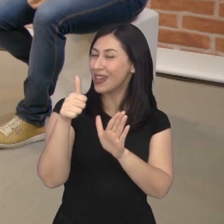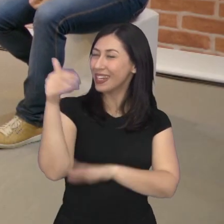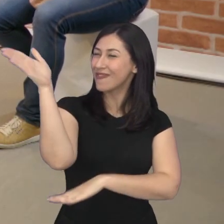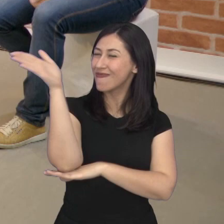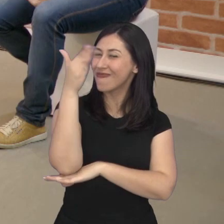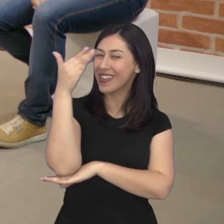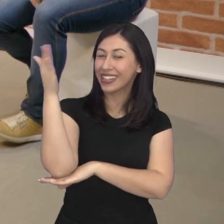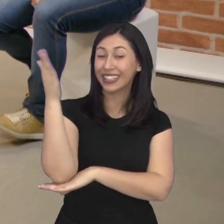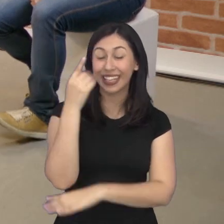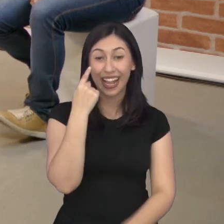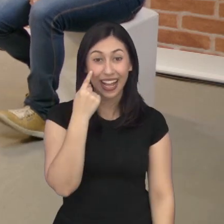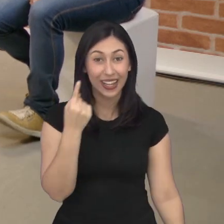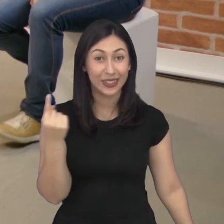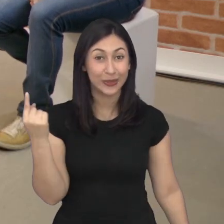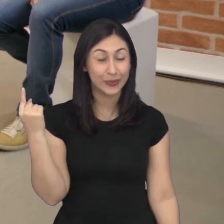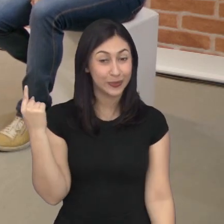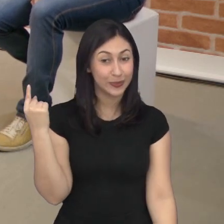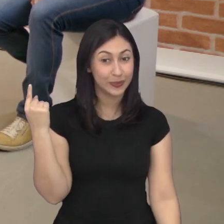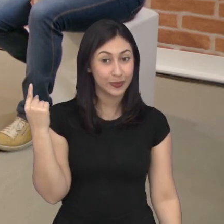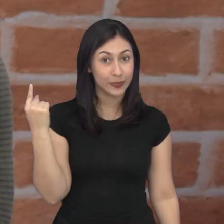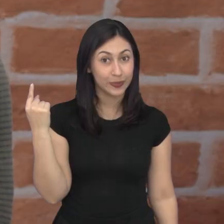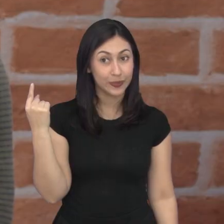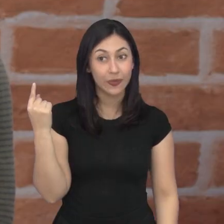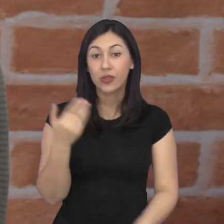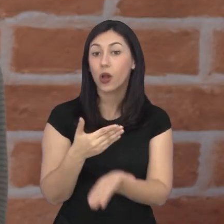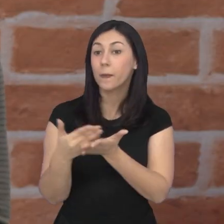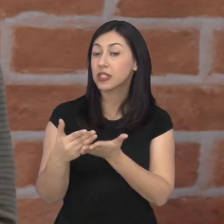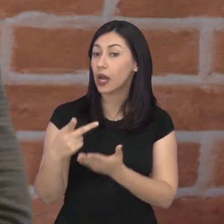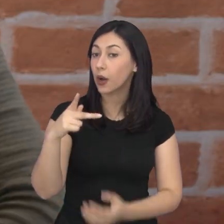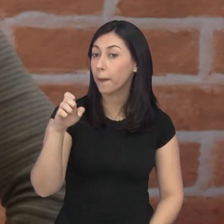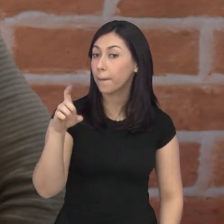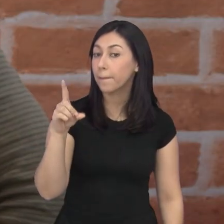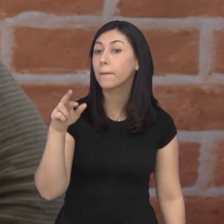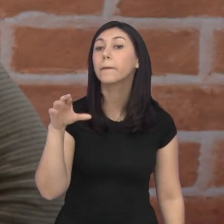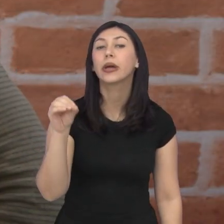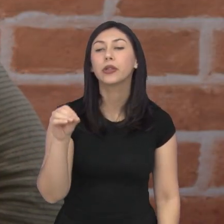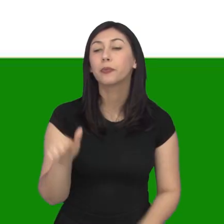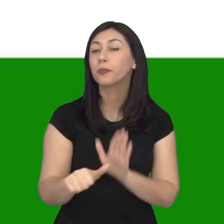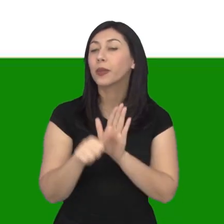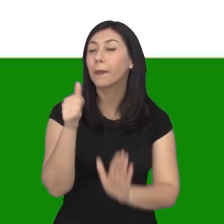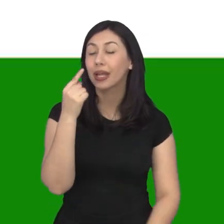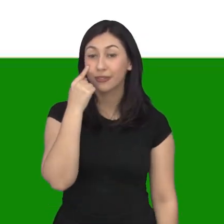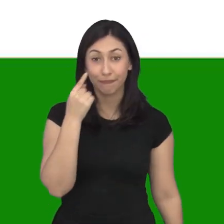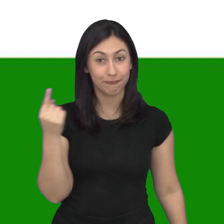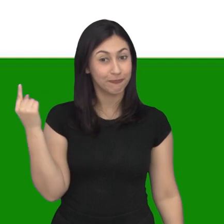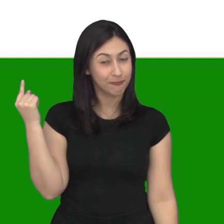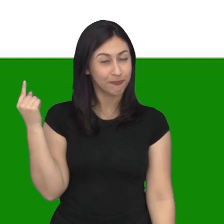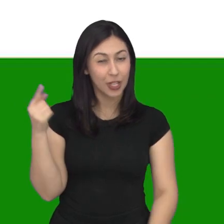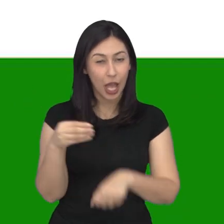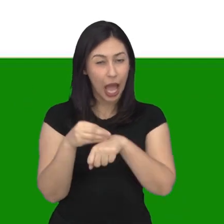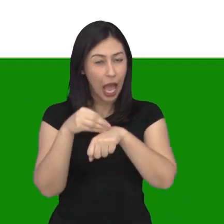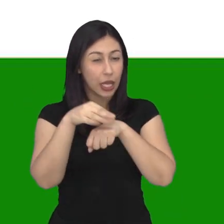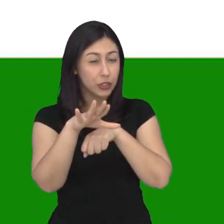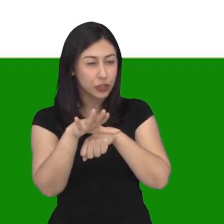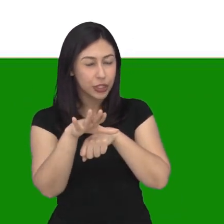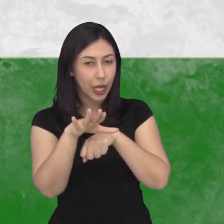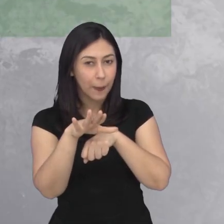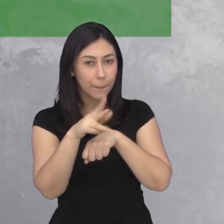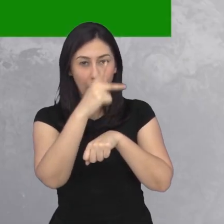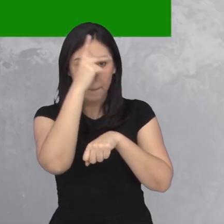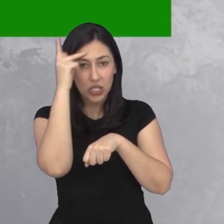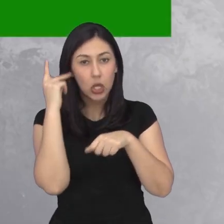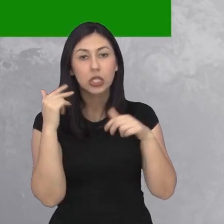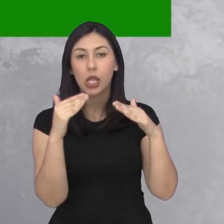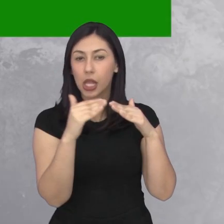nossa primeira bandeira, vamos aqui. Vamos começar pelo Pedro, então. Pedro, primeira bandeira é essa. Dica 1.